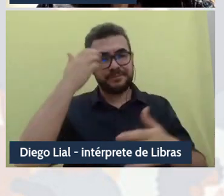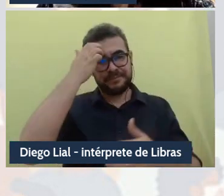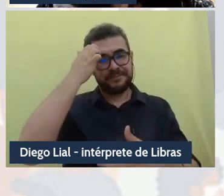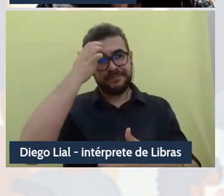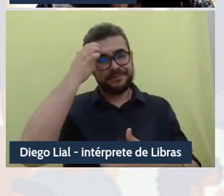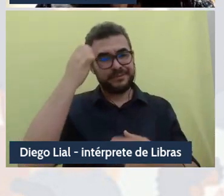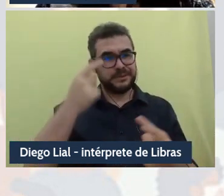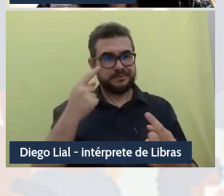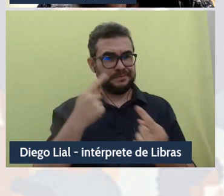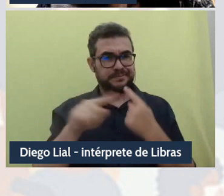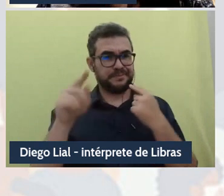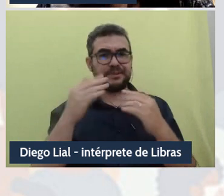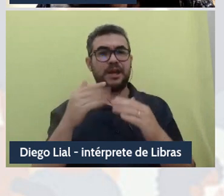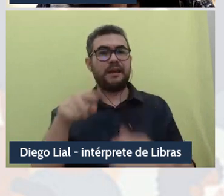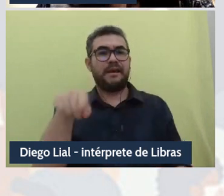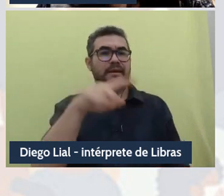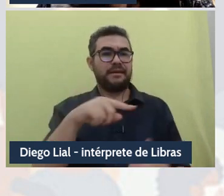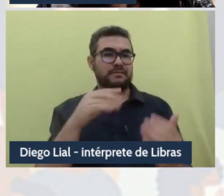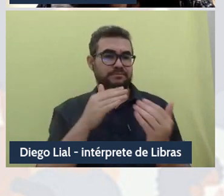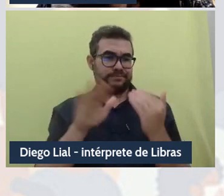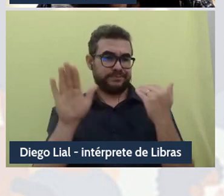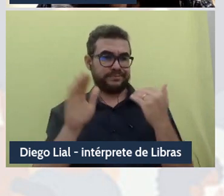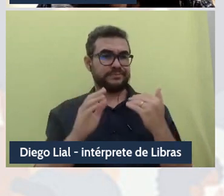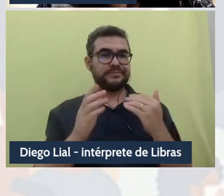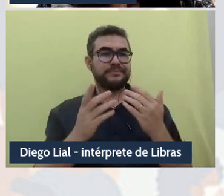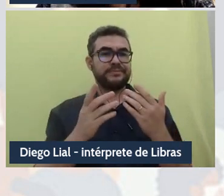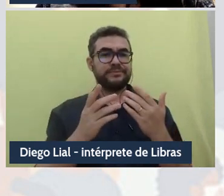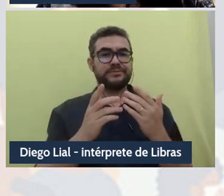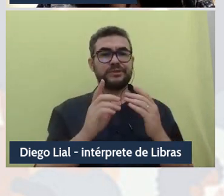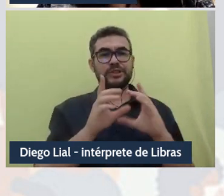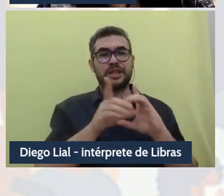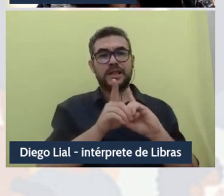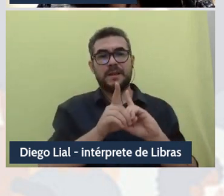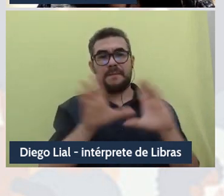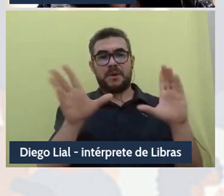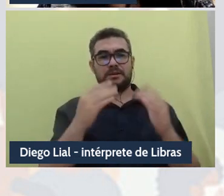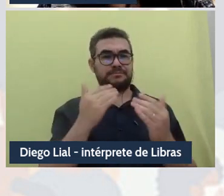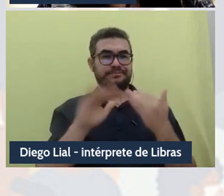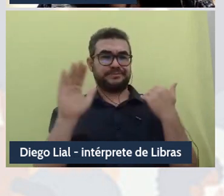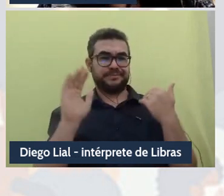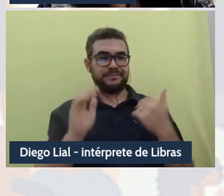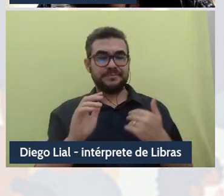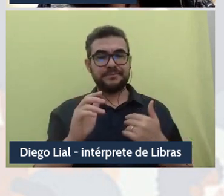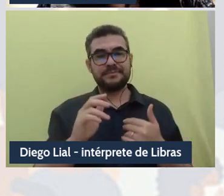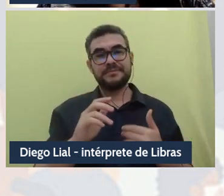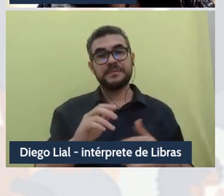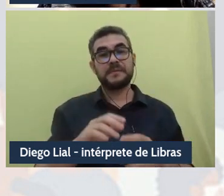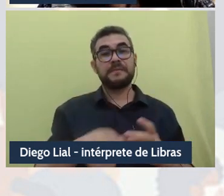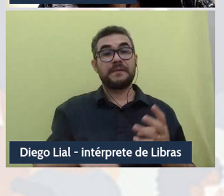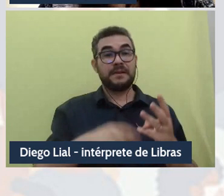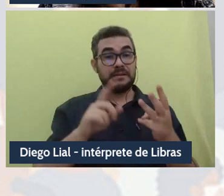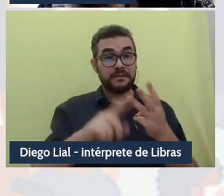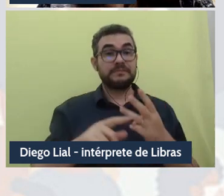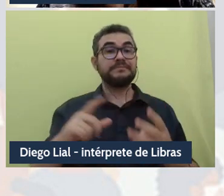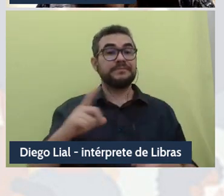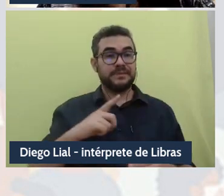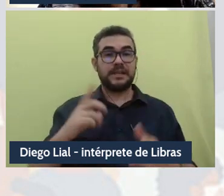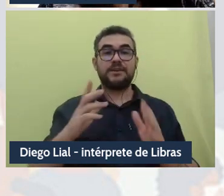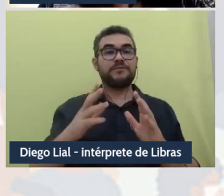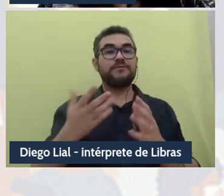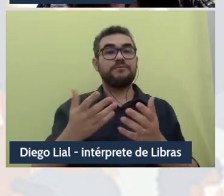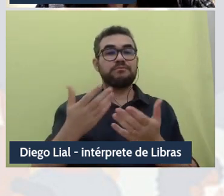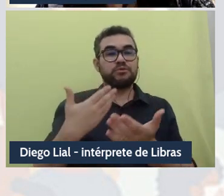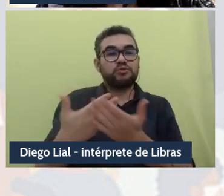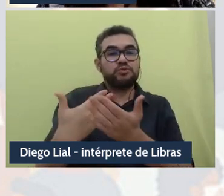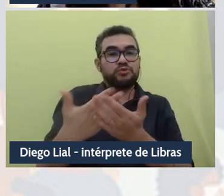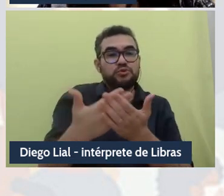as manifestações, né, na frente dos quartéis. A gente tem uma formação voltada para o mercado de trabalho,